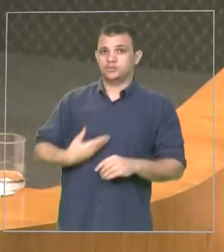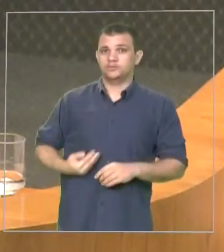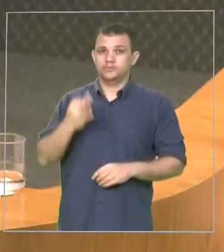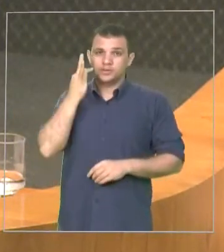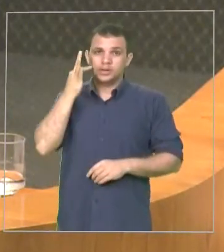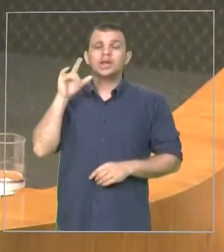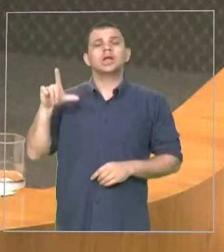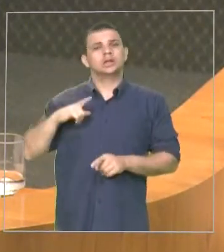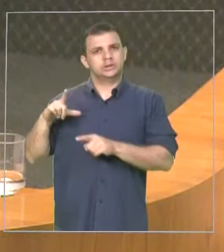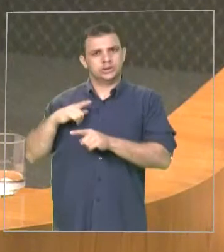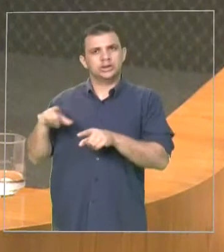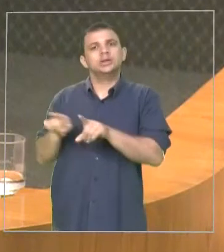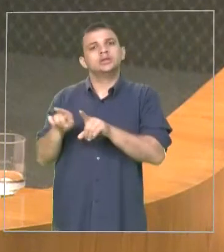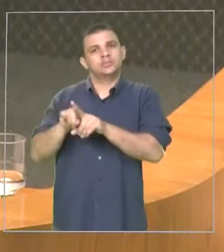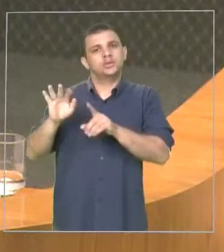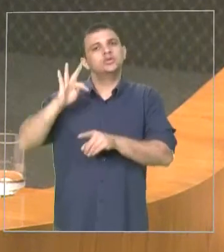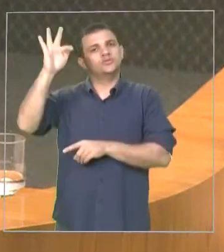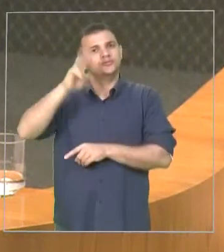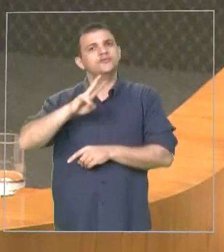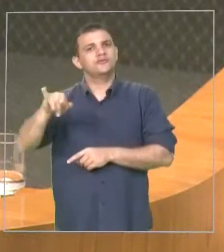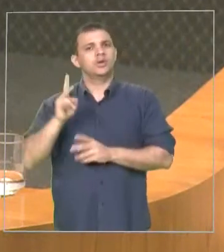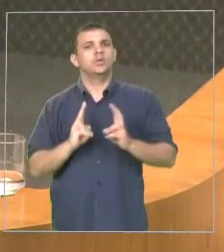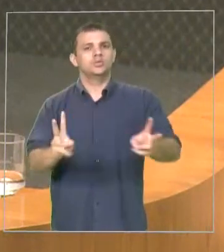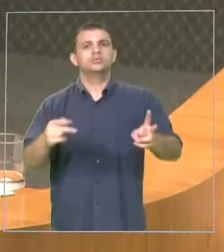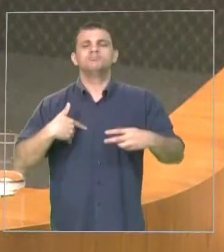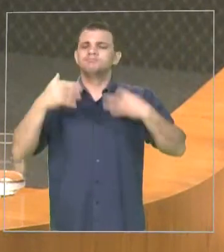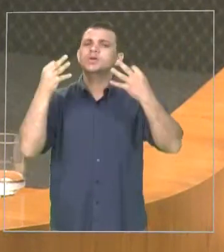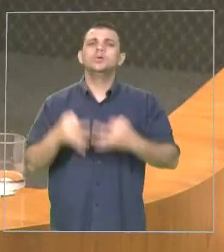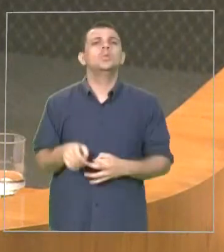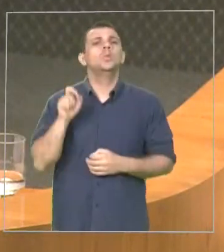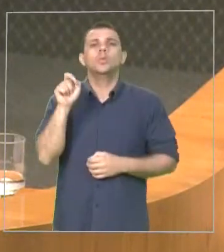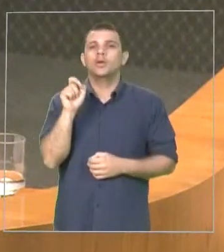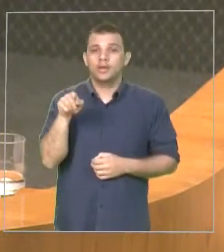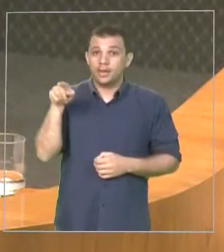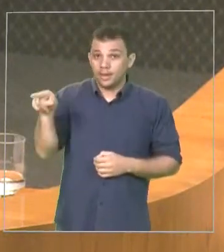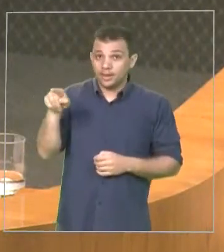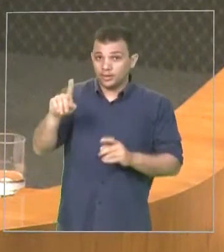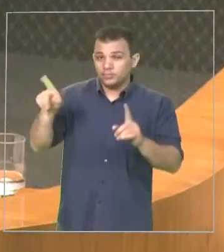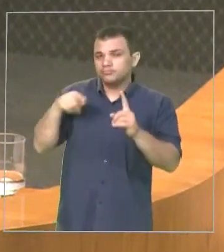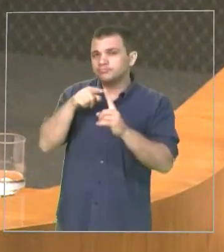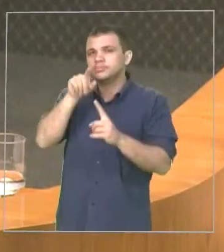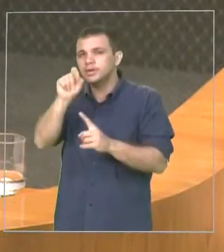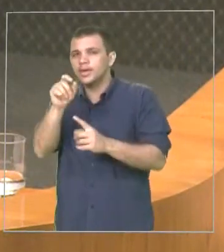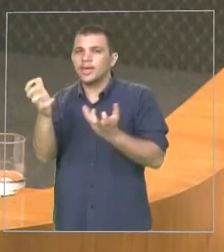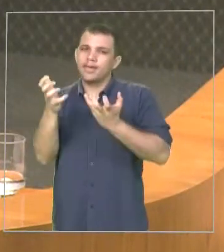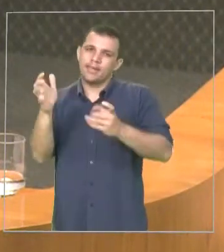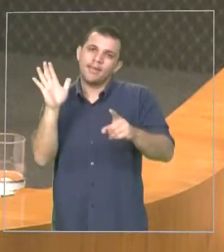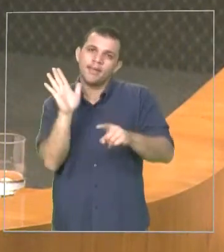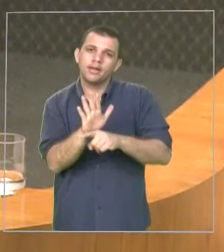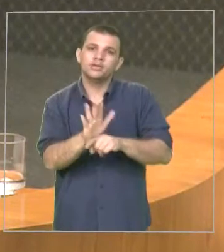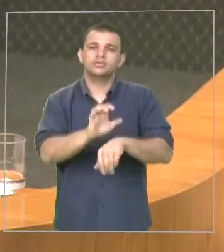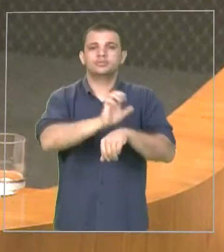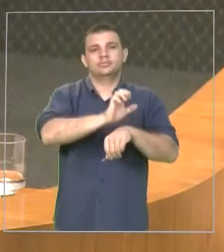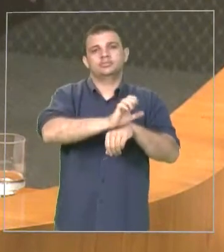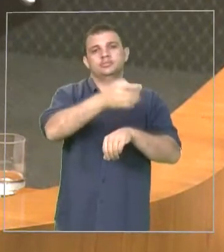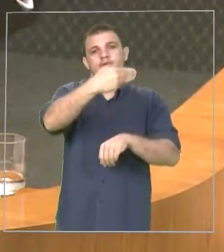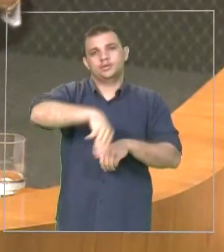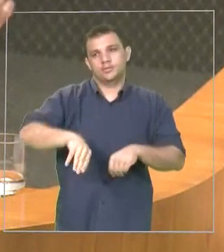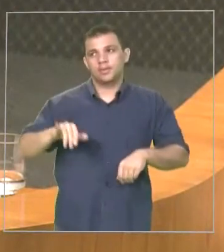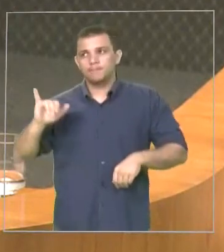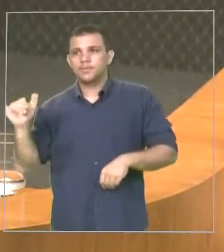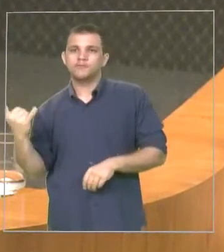terá, tenho certeza que sempre será revertido em benefício para o Estado do Maranhão e para o nosso povo. Jamais